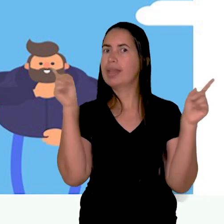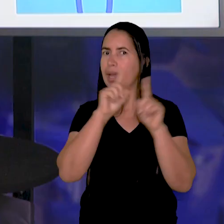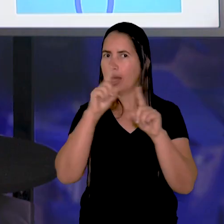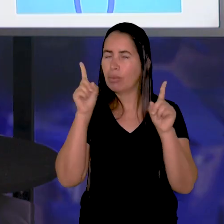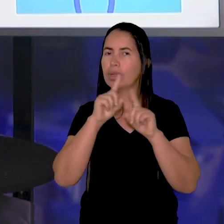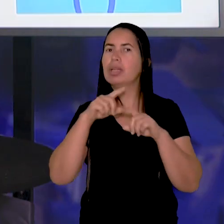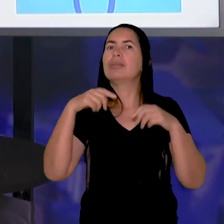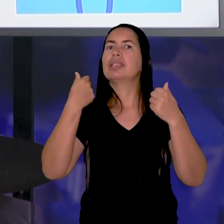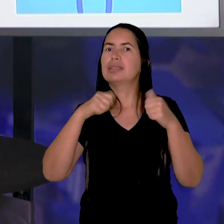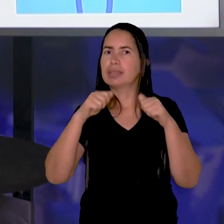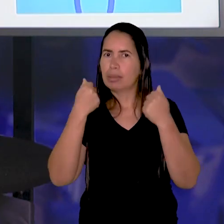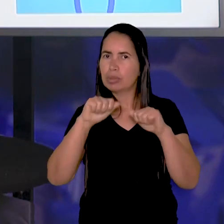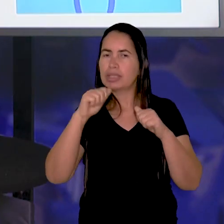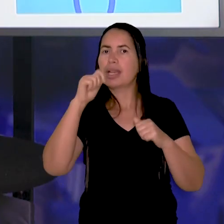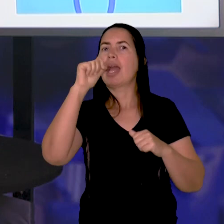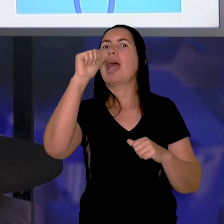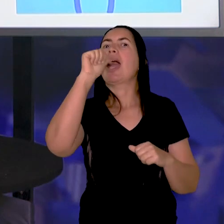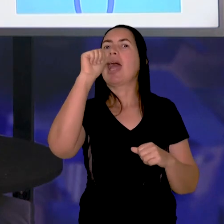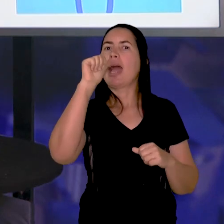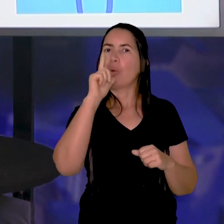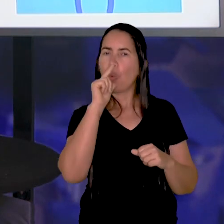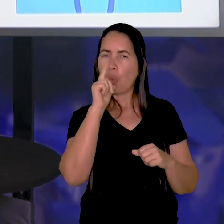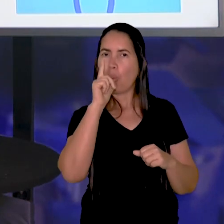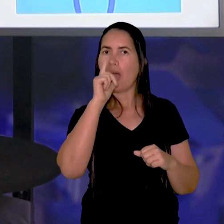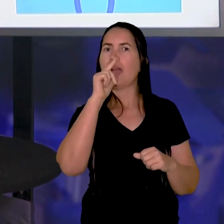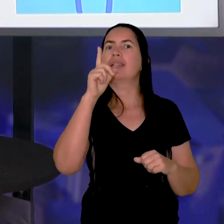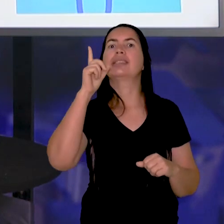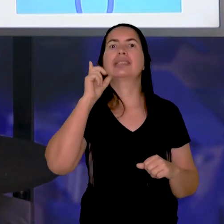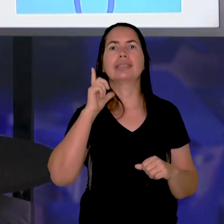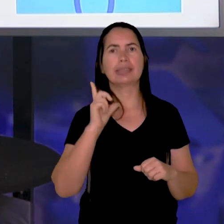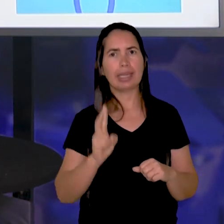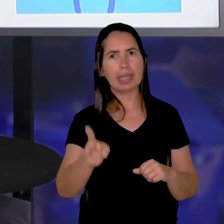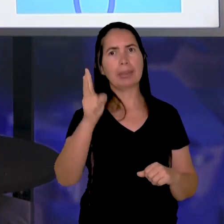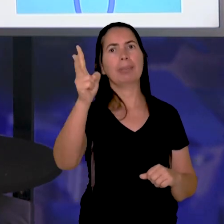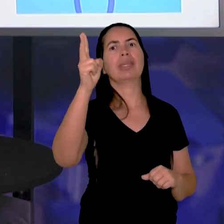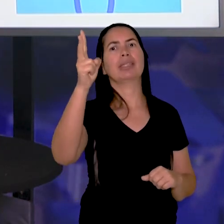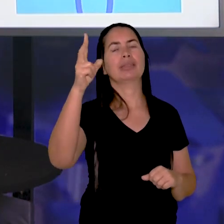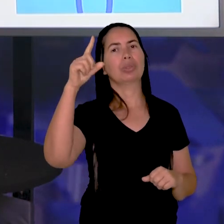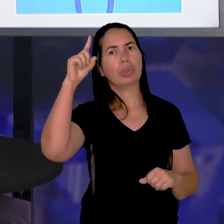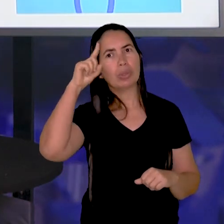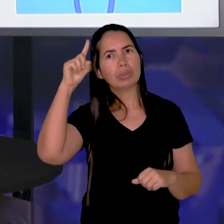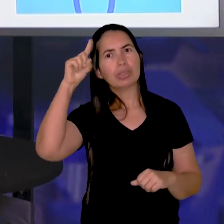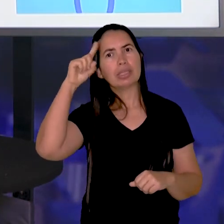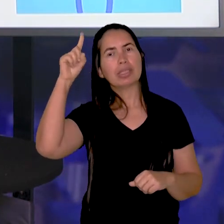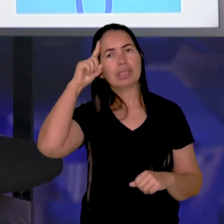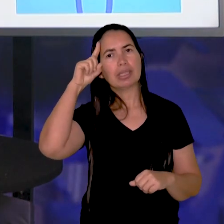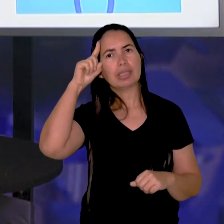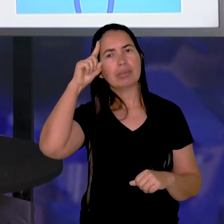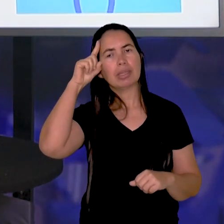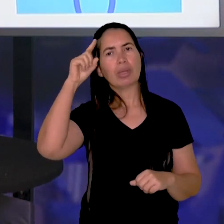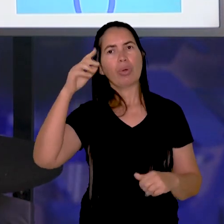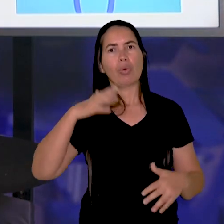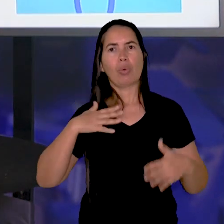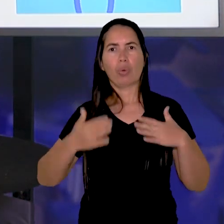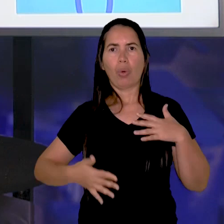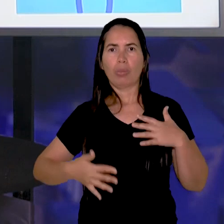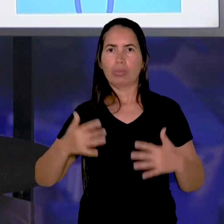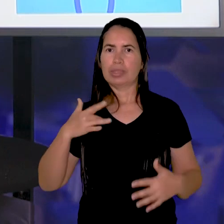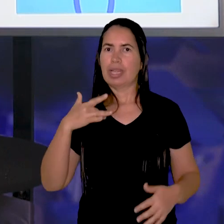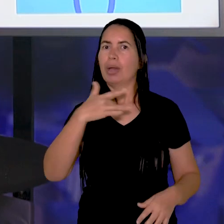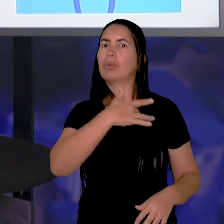pelo contrário, a água deve sempre ser tomada diariamente para hidratar o nosso